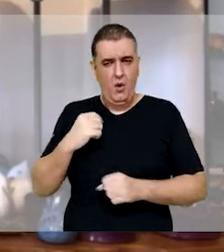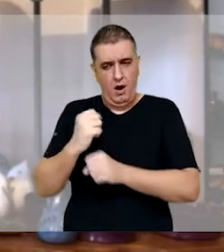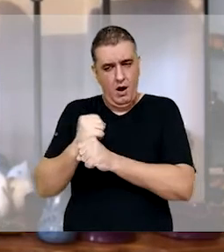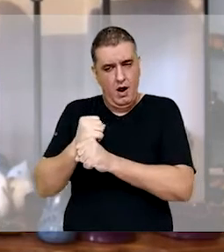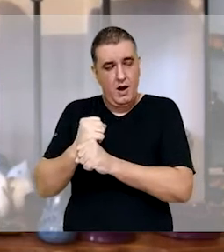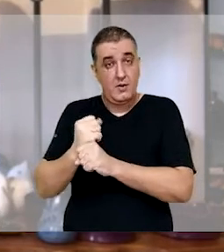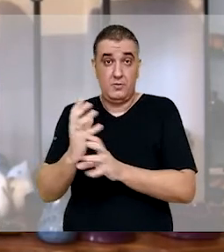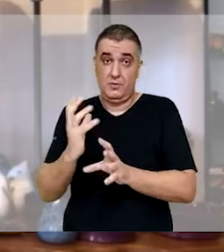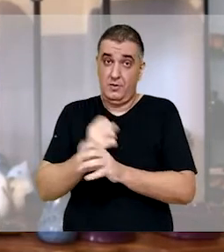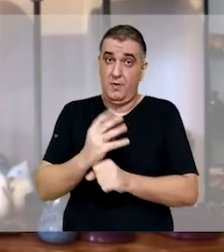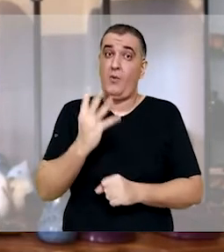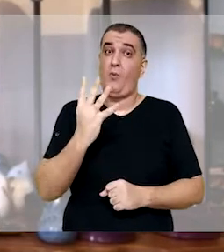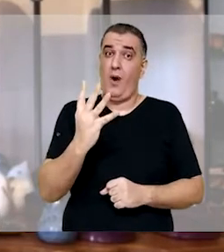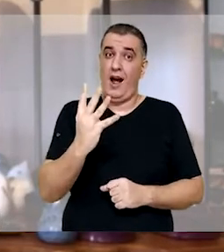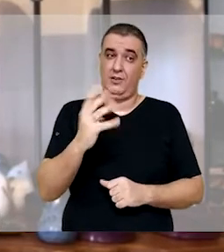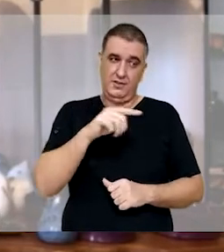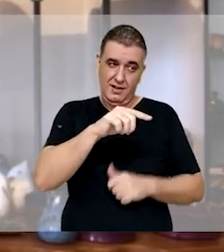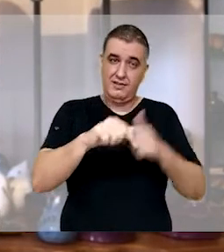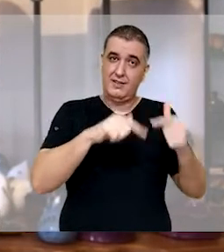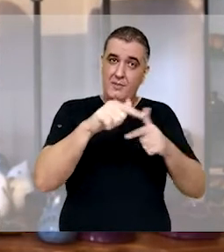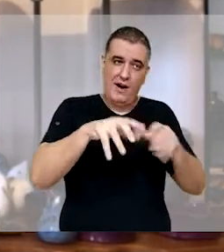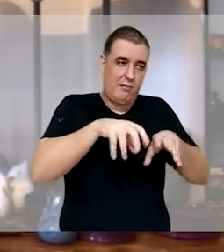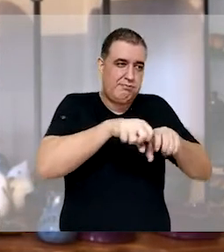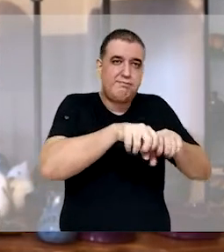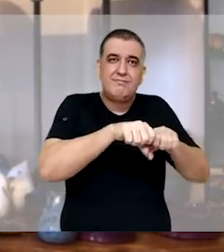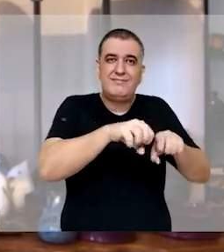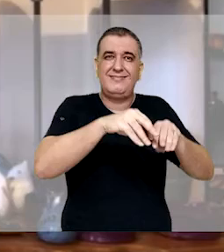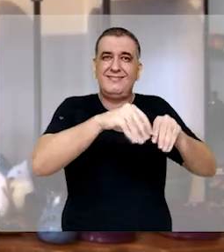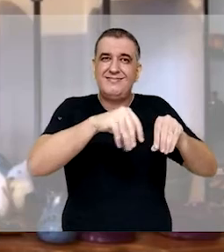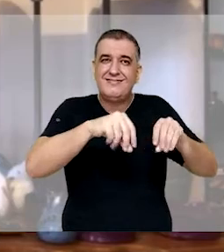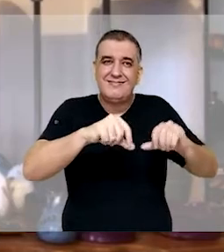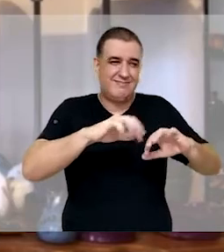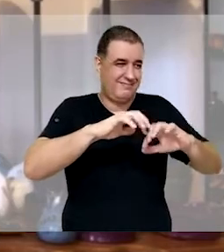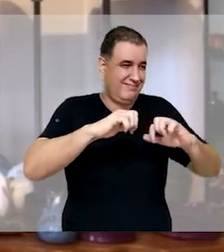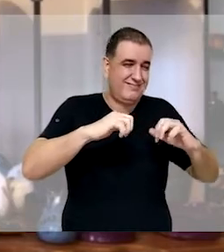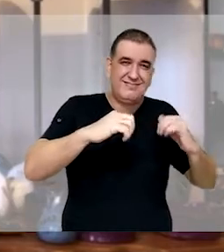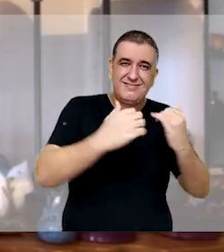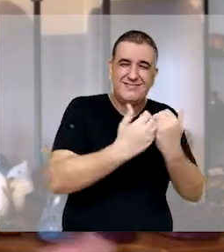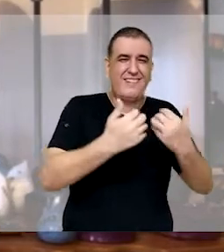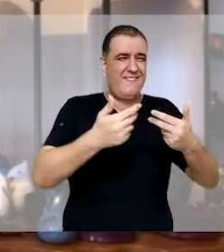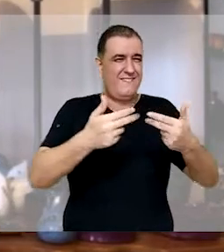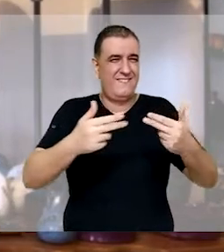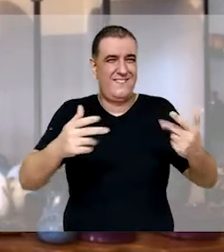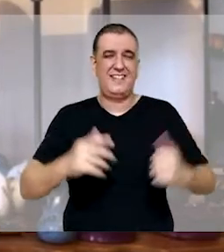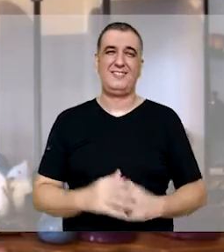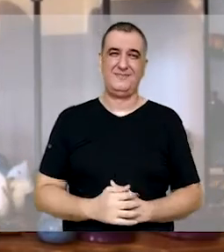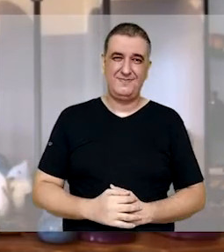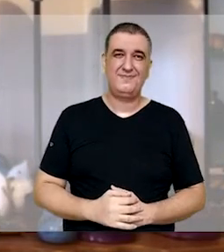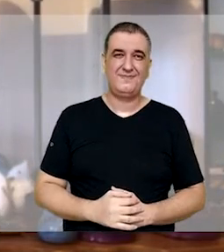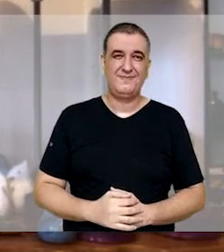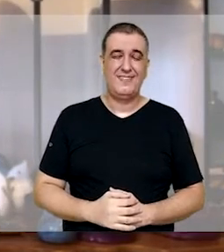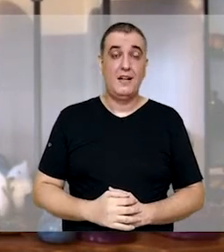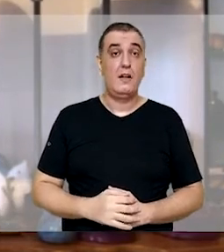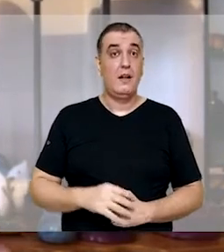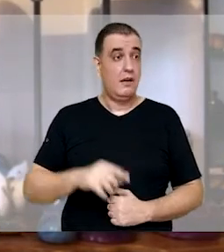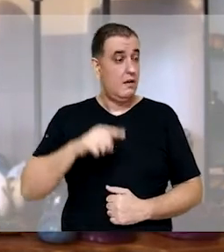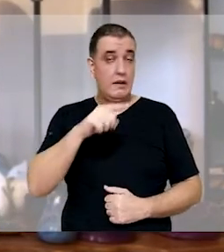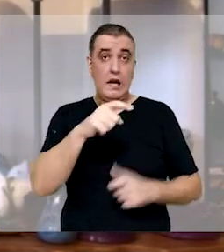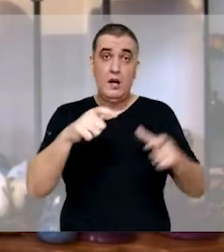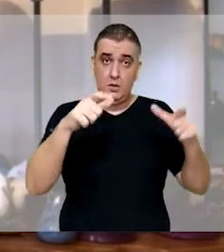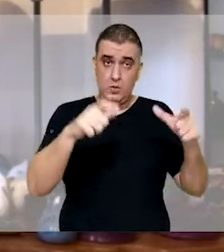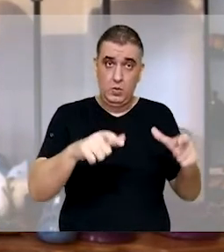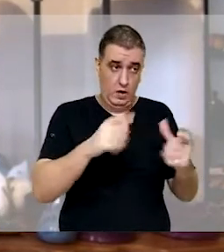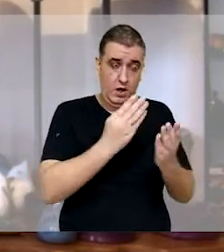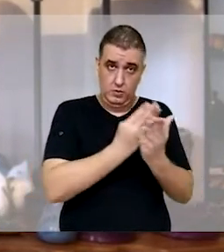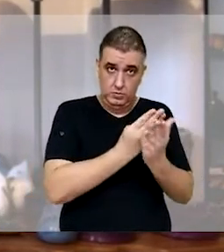ironicamente, eu fiz 4 anos de cerâmica, porque a Unesp ela ficava no Ipiranga, ela tinha um certo problema de estrutura, então o que acontece? O laboratório